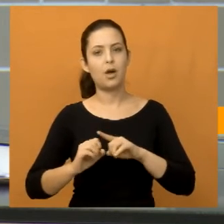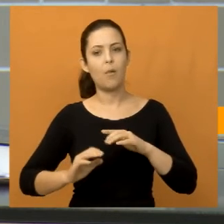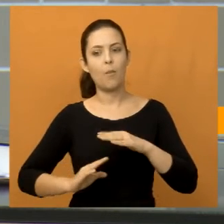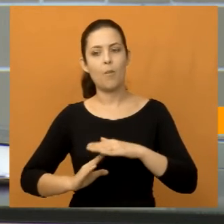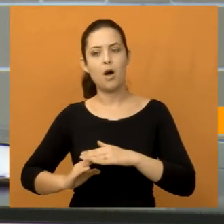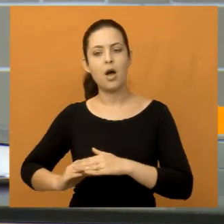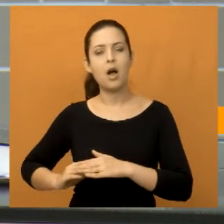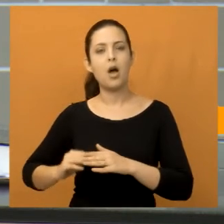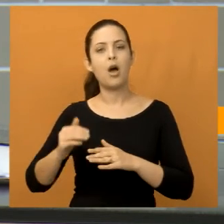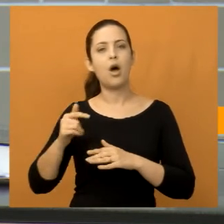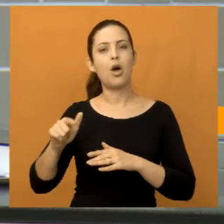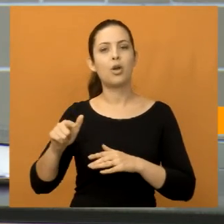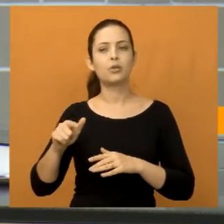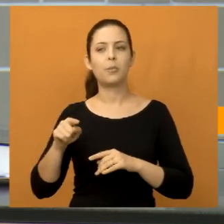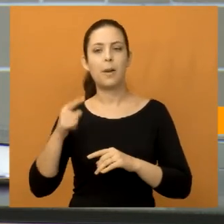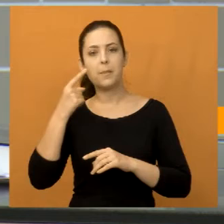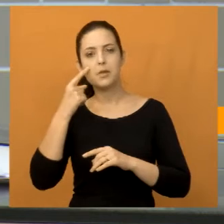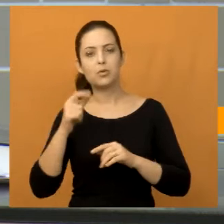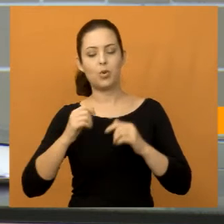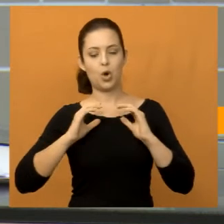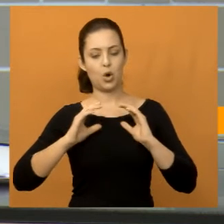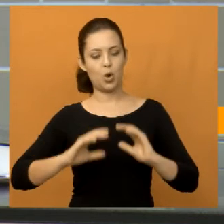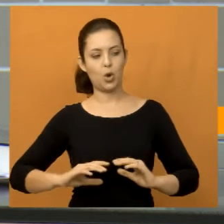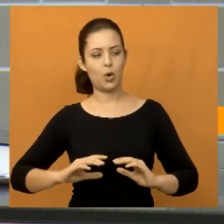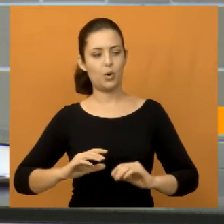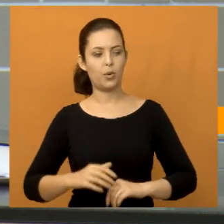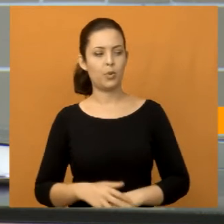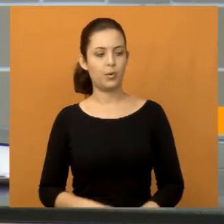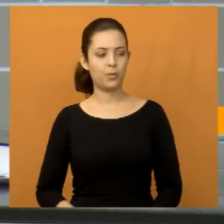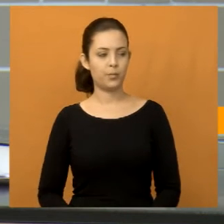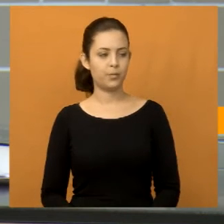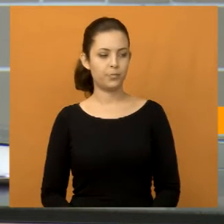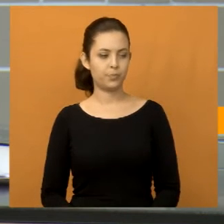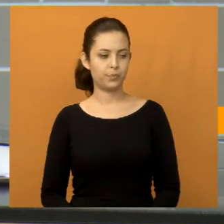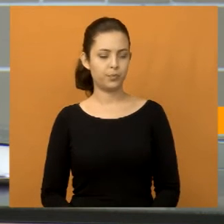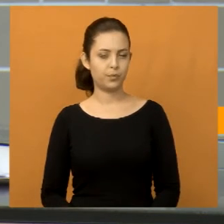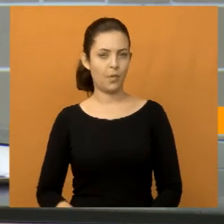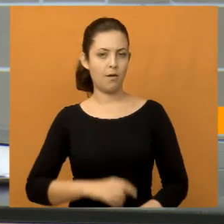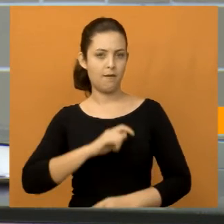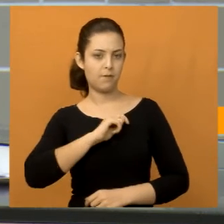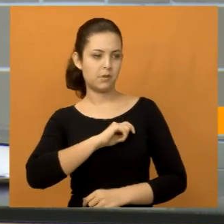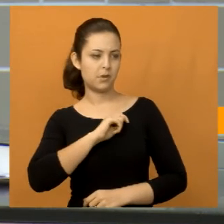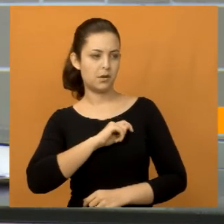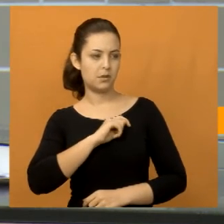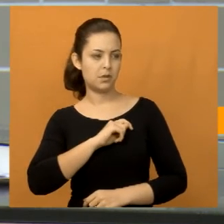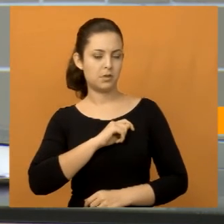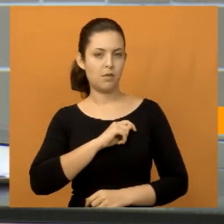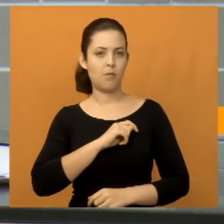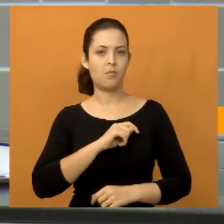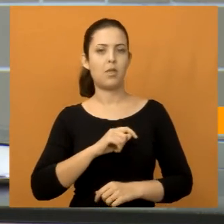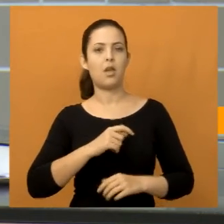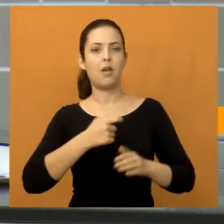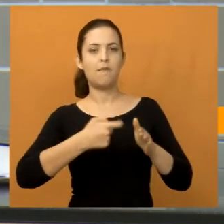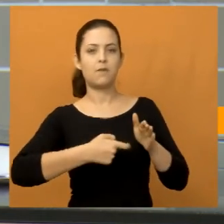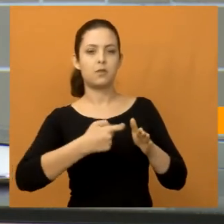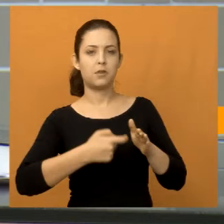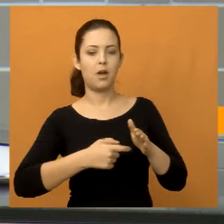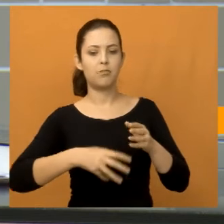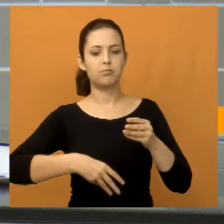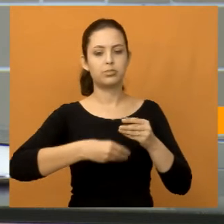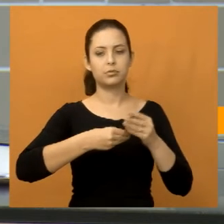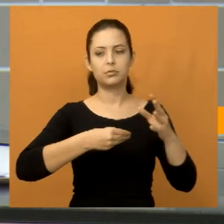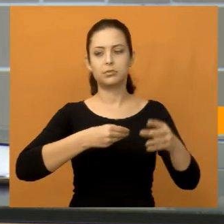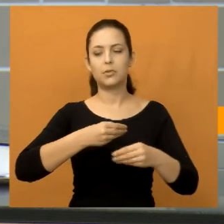qualquer acessório mediante as seguintes condutas: fraudar a fiscalização tributária, inserindo